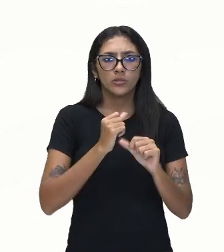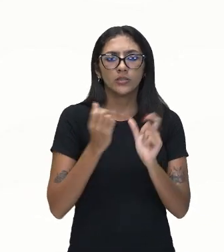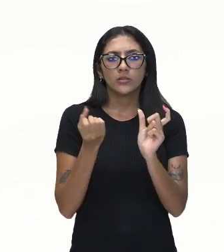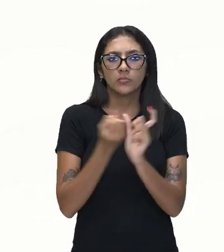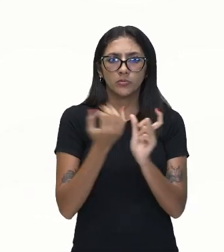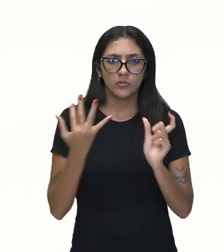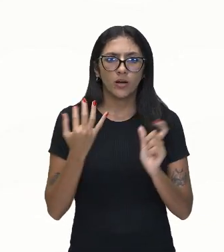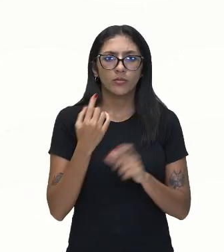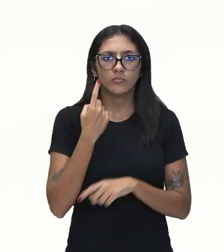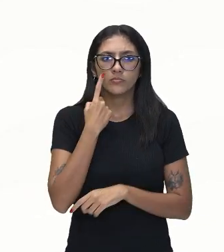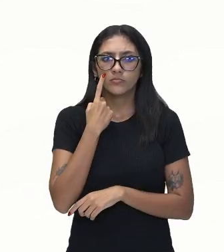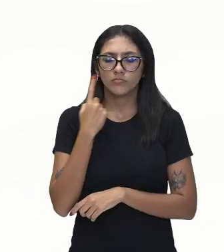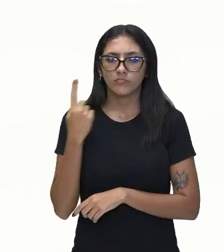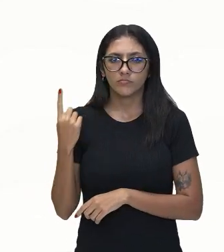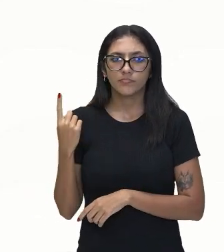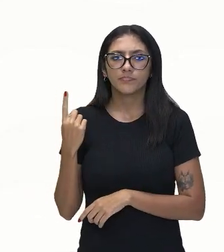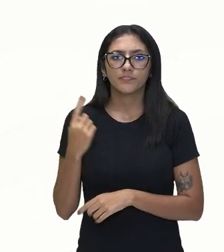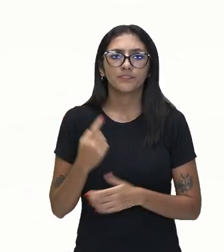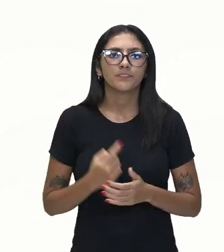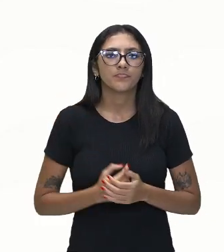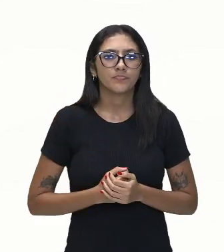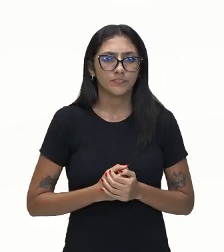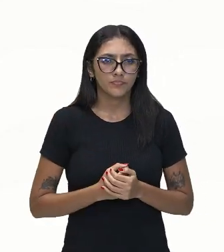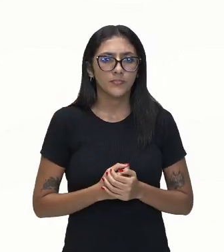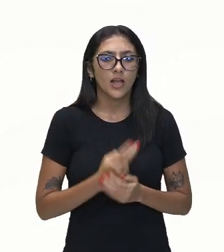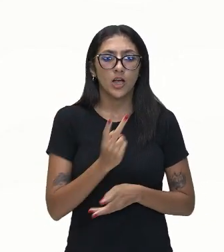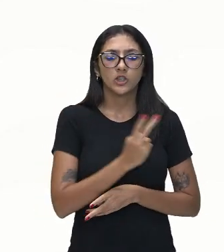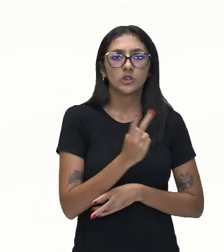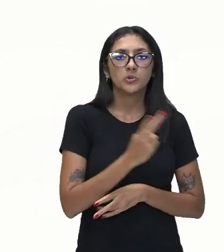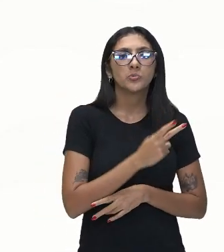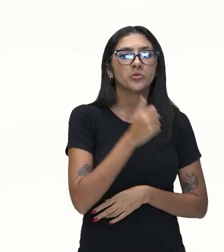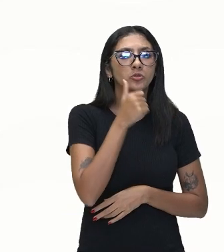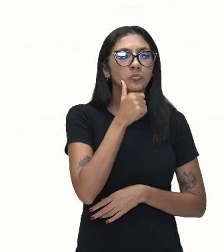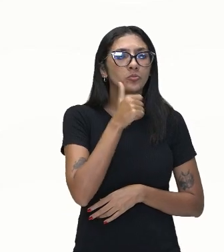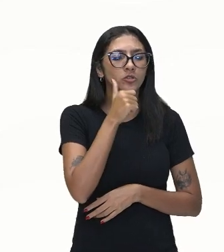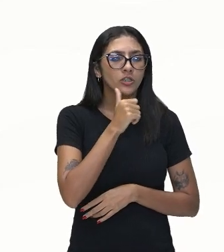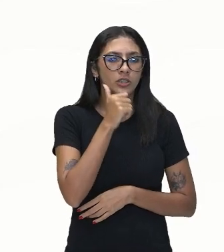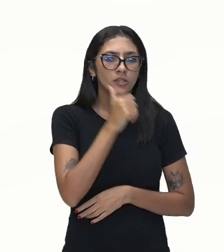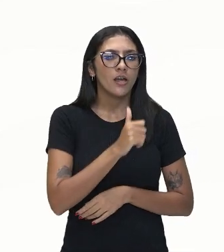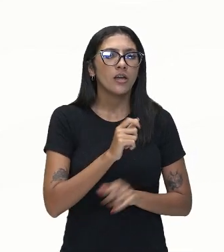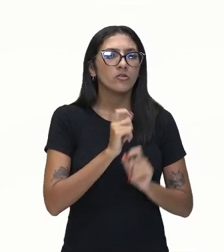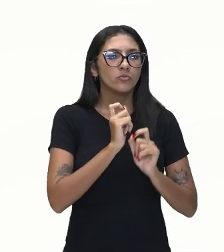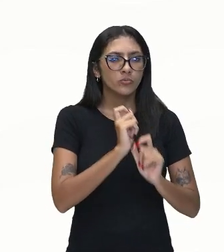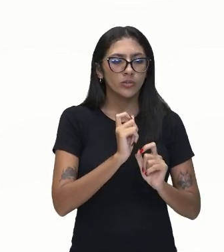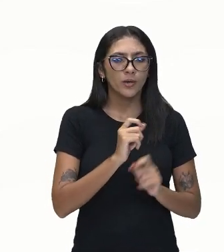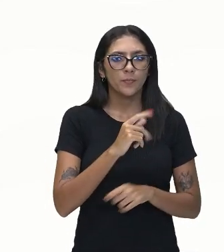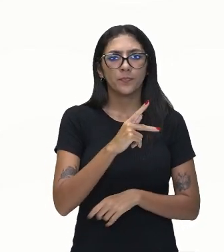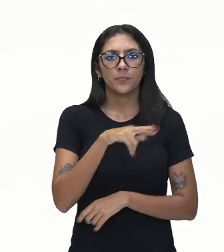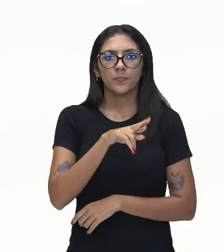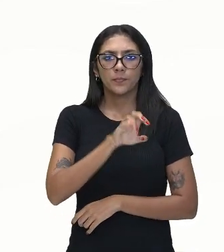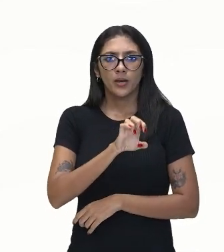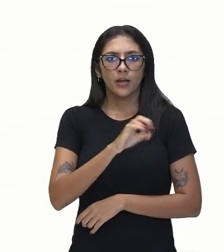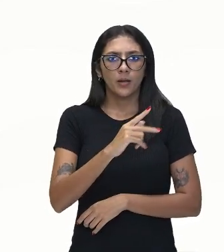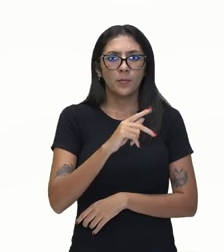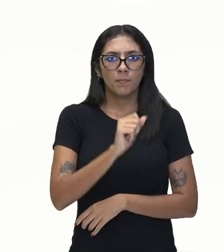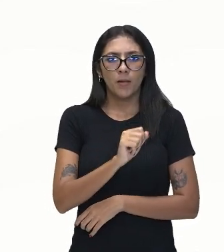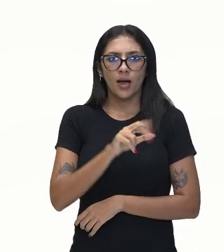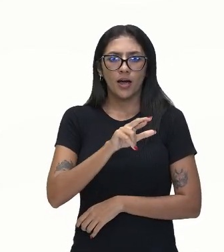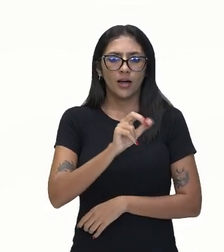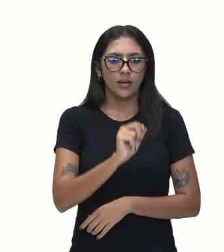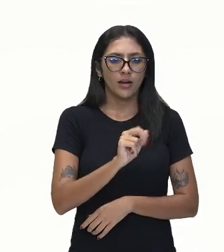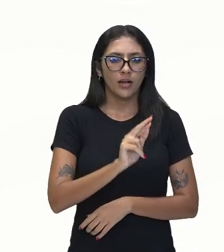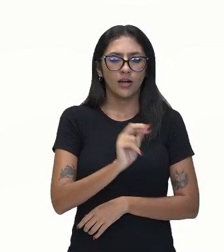De Nancy, Sheila e de Nancy prepararam, aqui eu tenho o predicado e aqui eu tenho o sujeito, prepararam uma